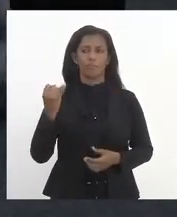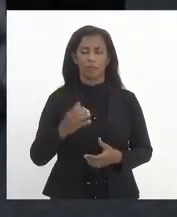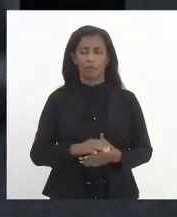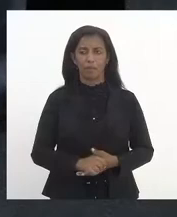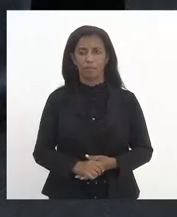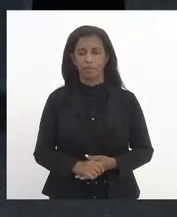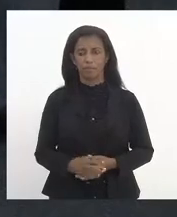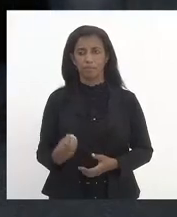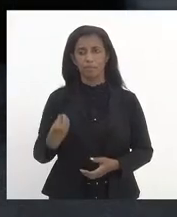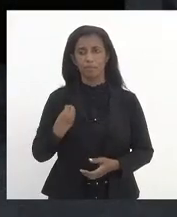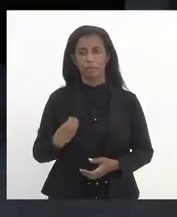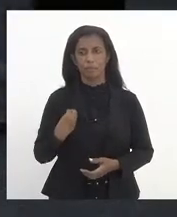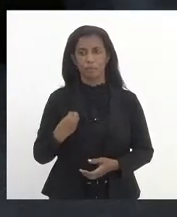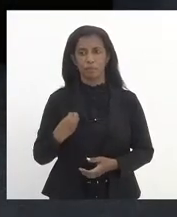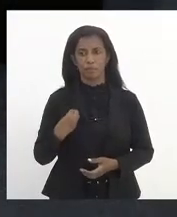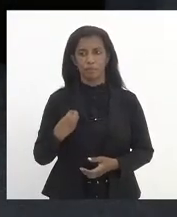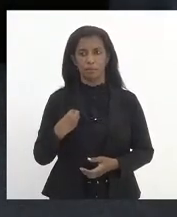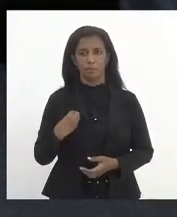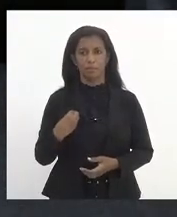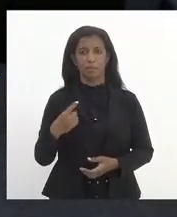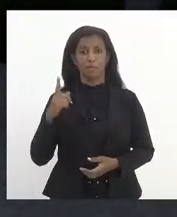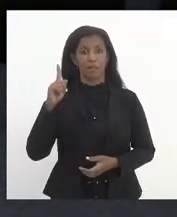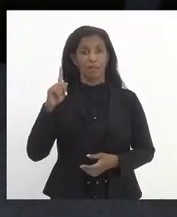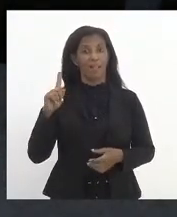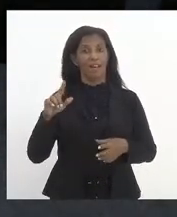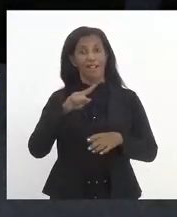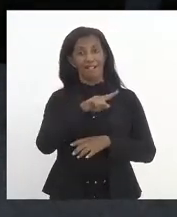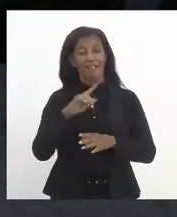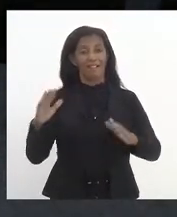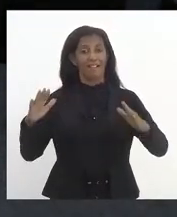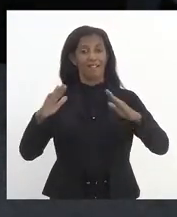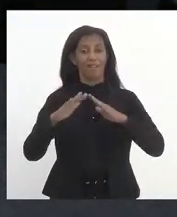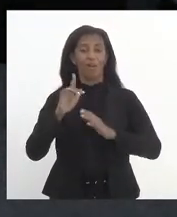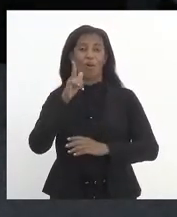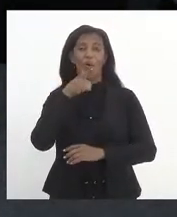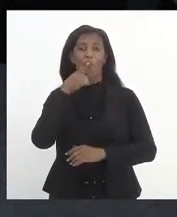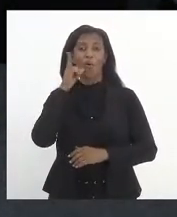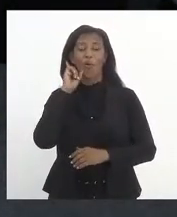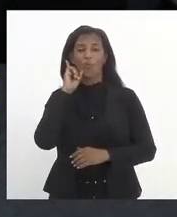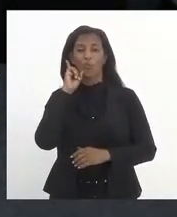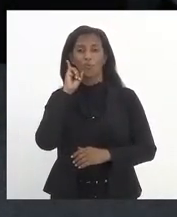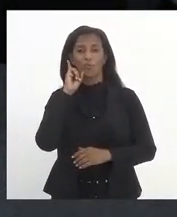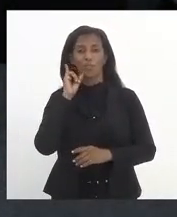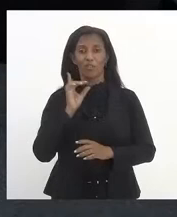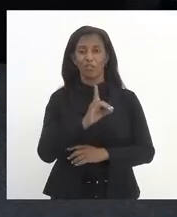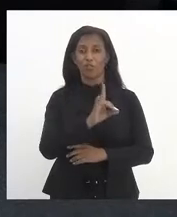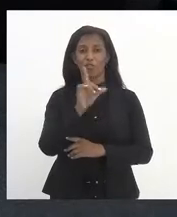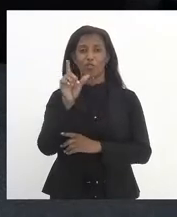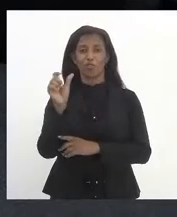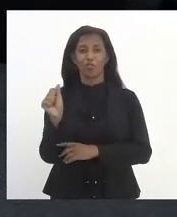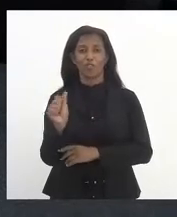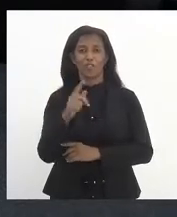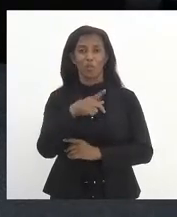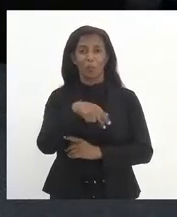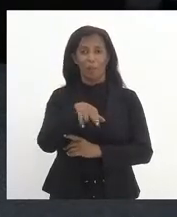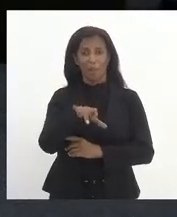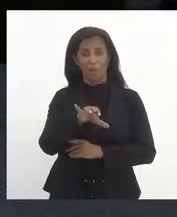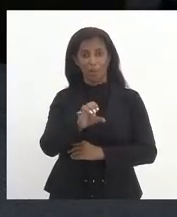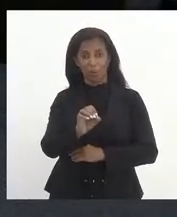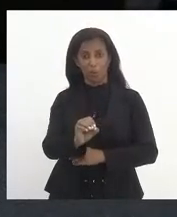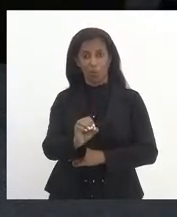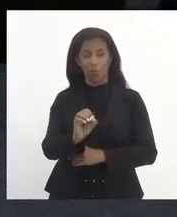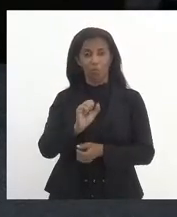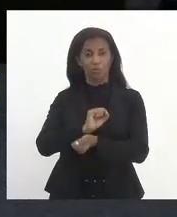que vivemos no Palácio Tiradentes. Ontem foi o dia do patrono da abolição